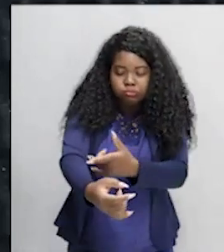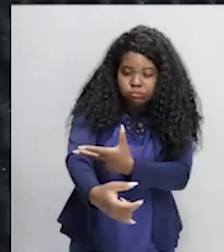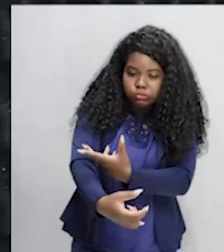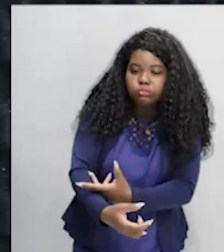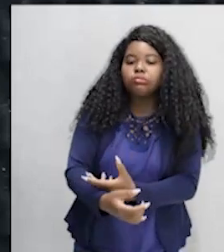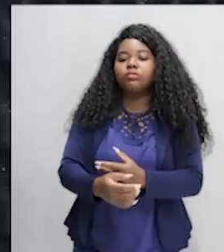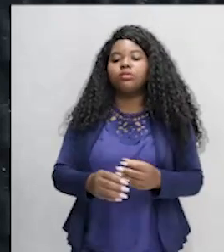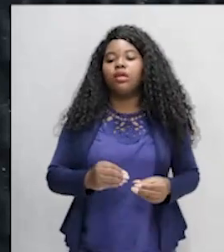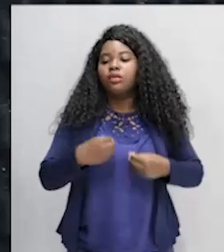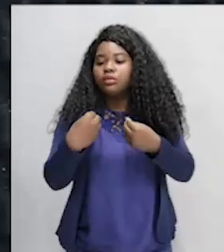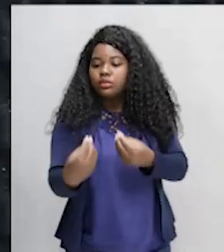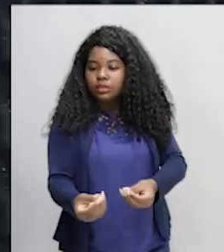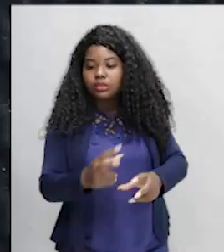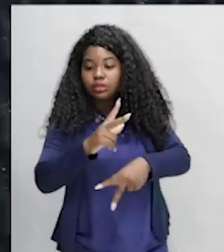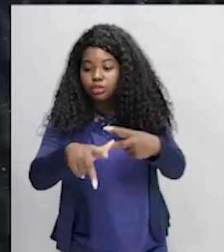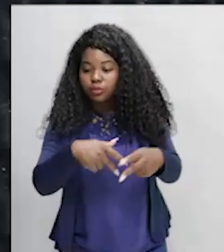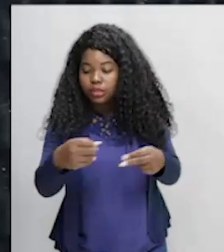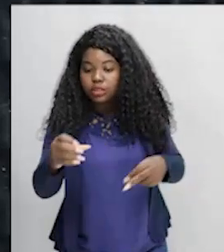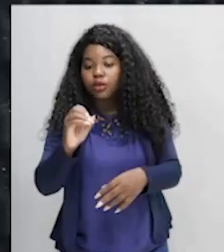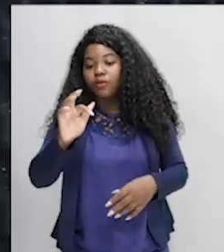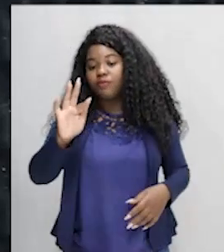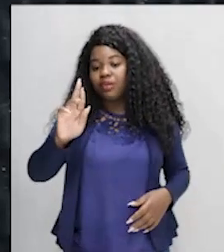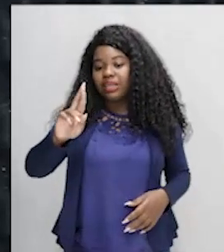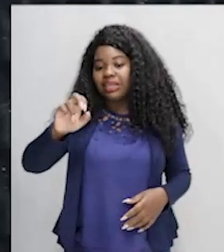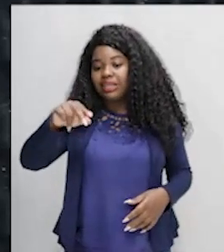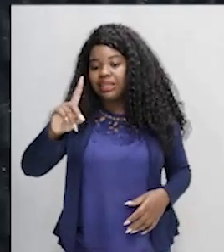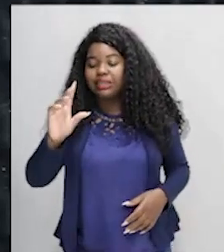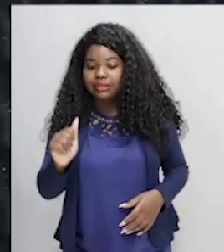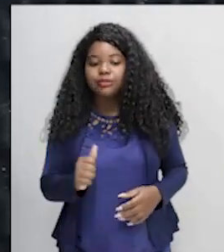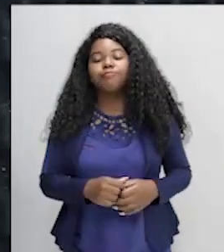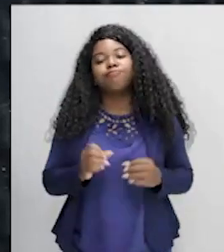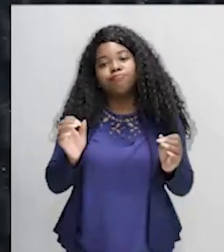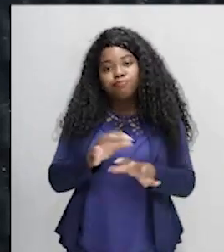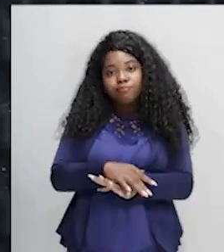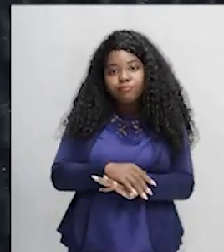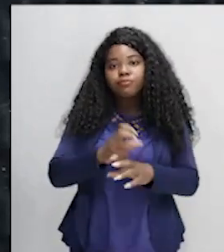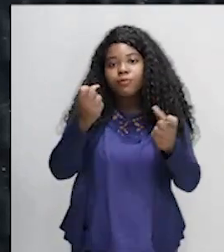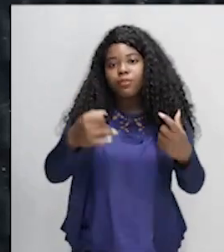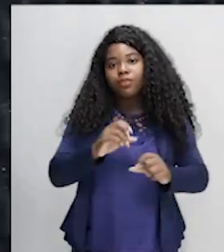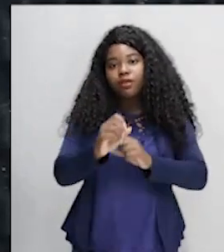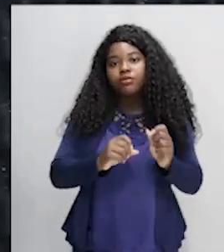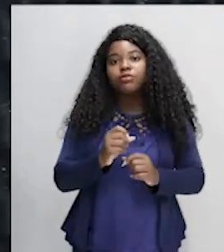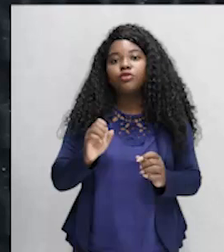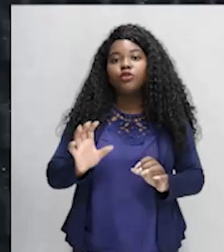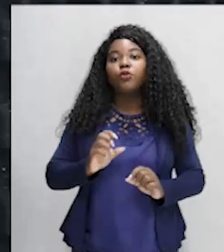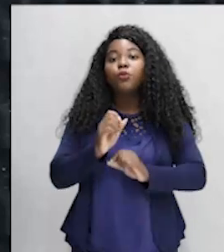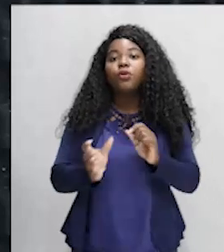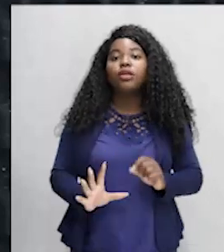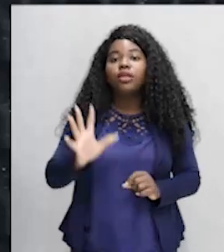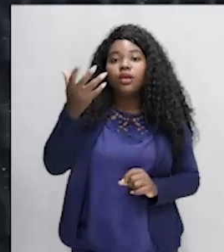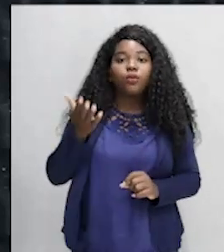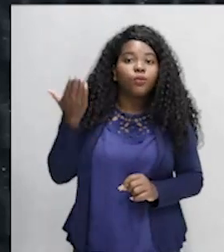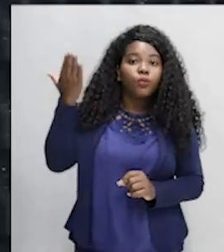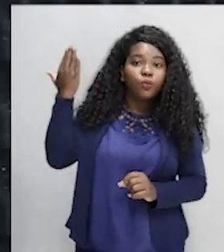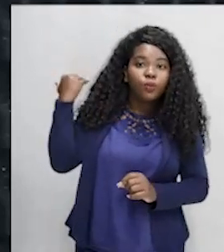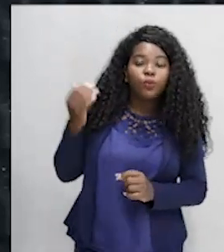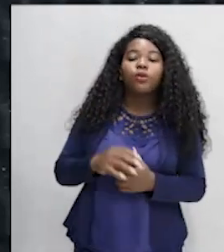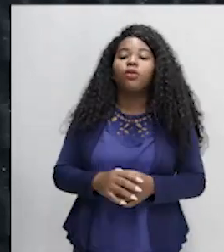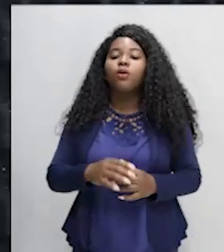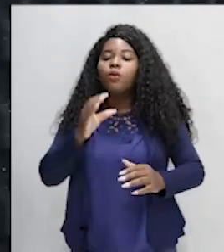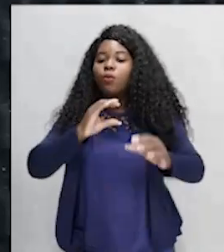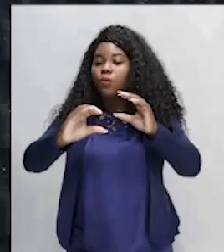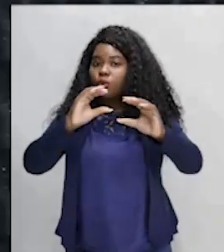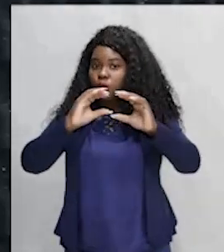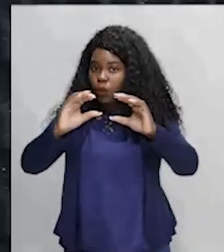de oferendas, entre outras coisas. Pronto, acabei de dizer, por exemplo, o que aconteceu alguns anos atrás, muitos anos atrás, quando um cantor